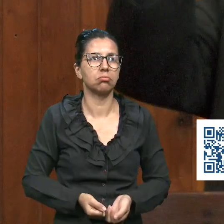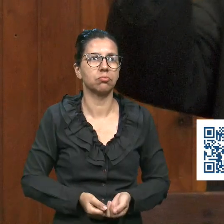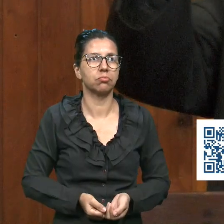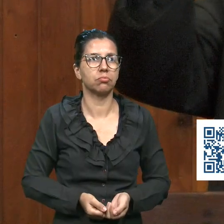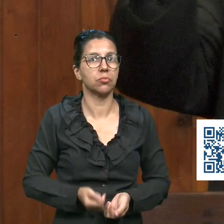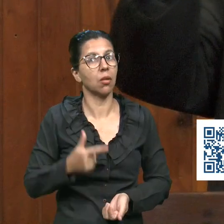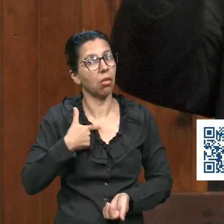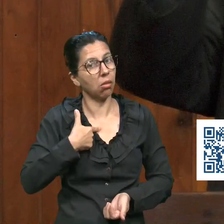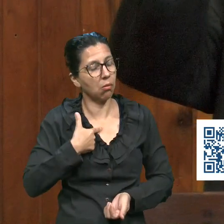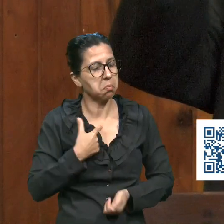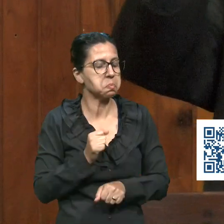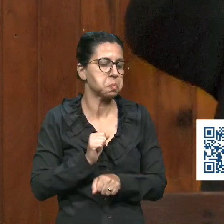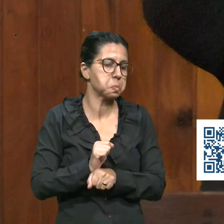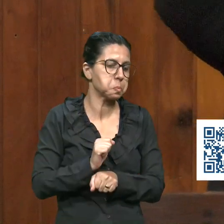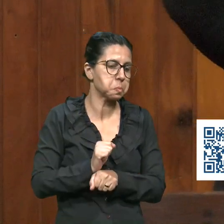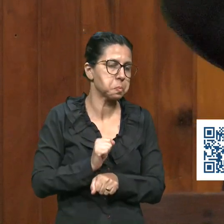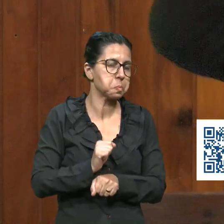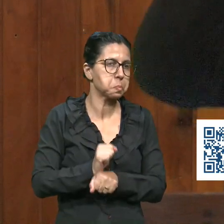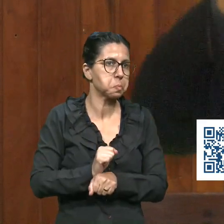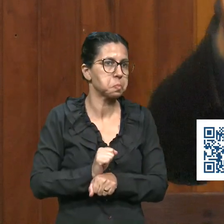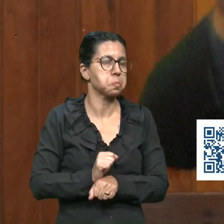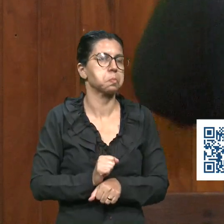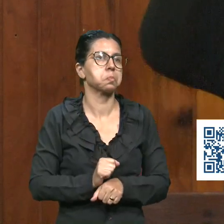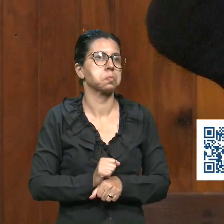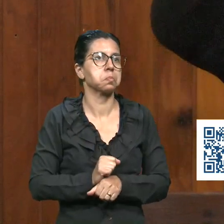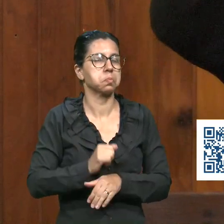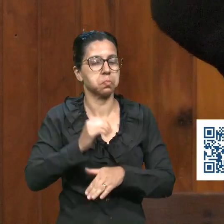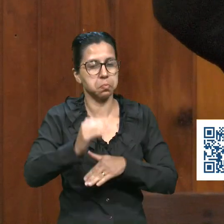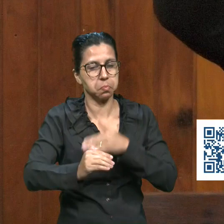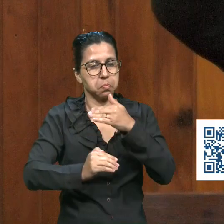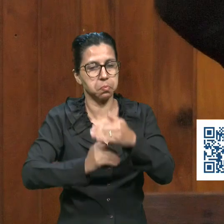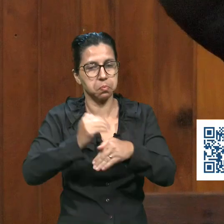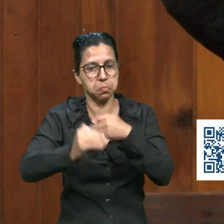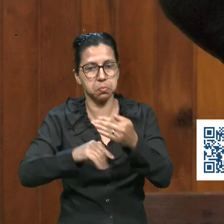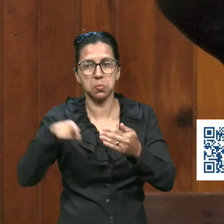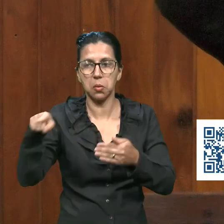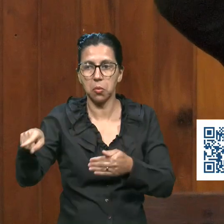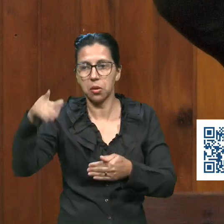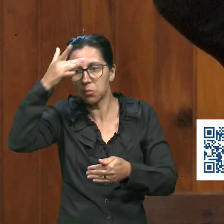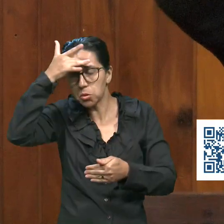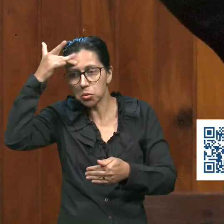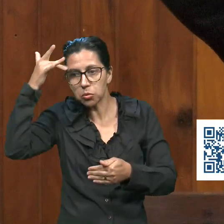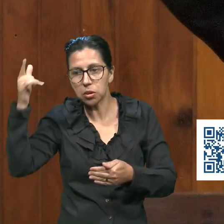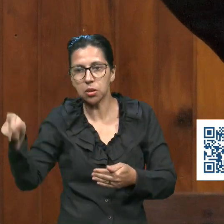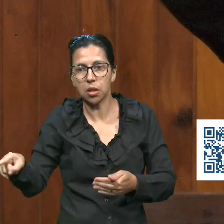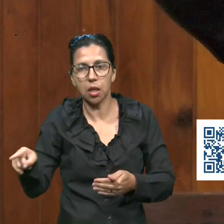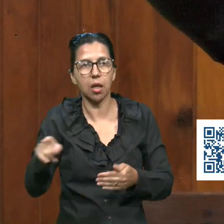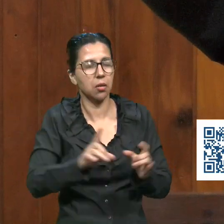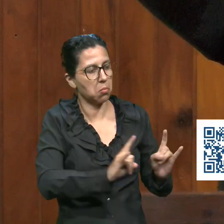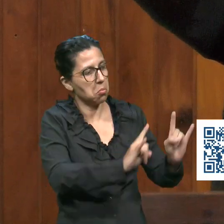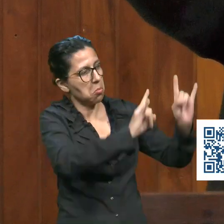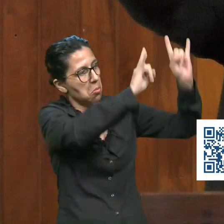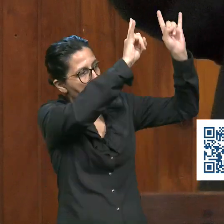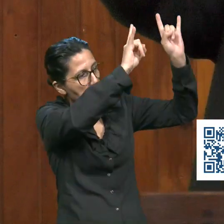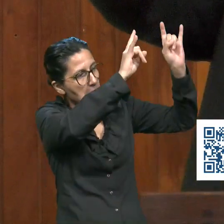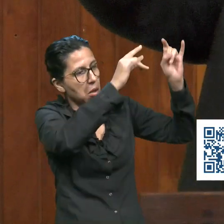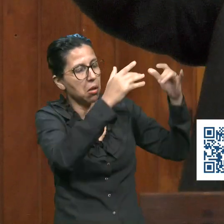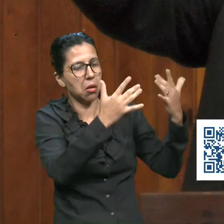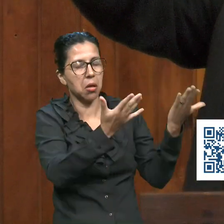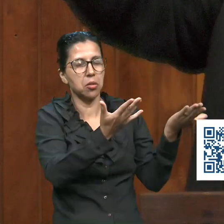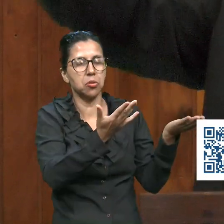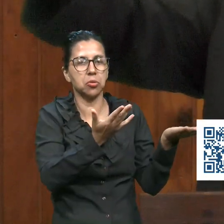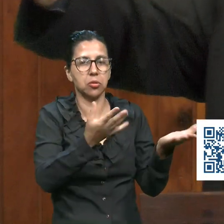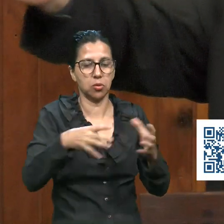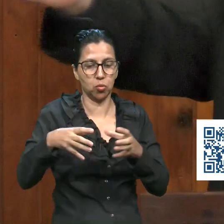eu espero que não aconteça o que a gente temia. Moradores, queridos moradores e professor Emerson, tiraram as pessoas que estavam tratando esse tema com